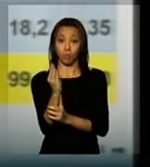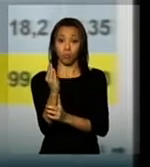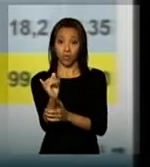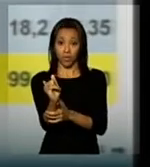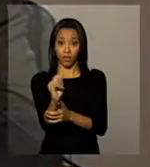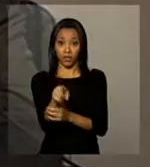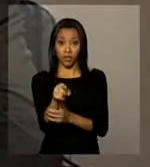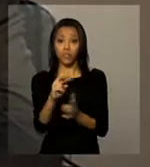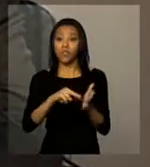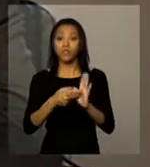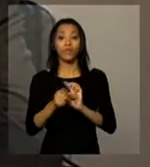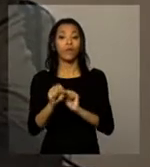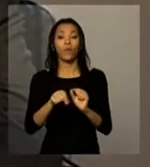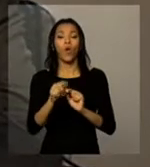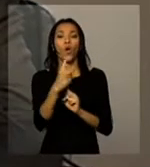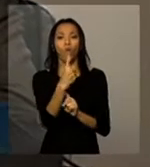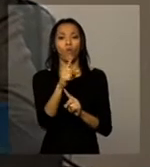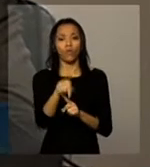representa